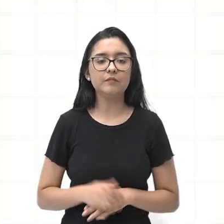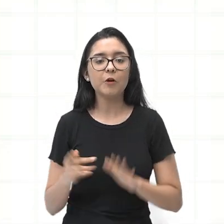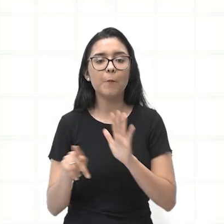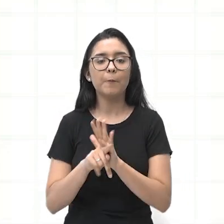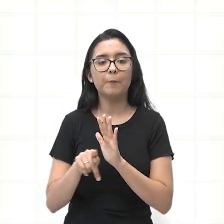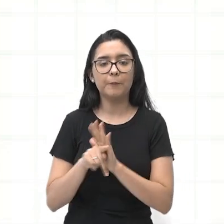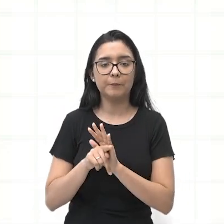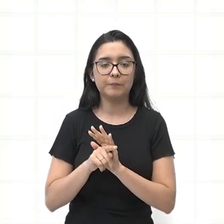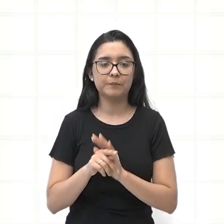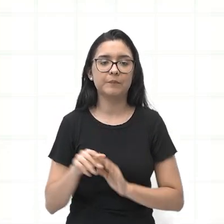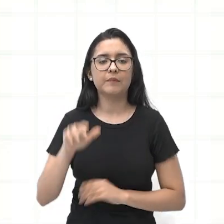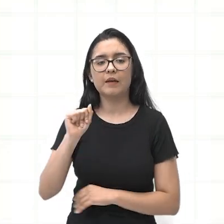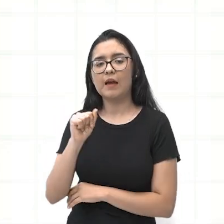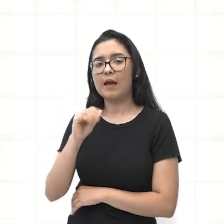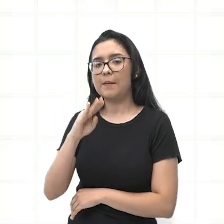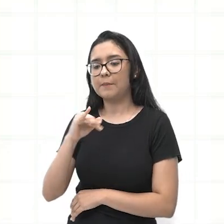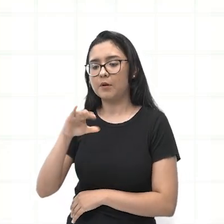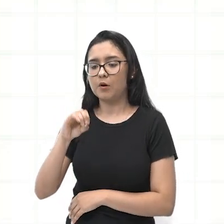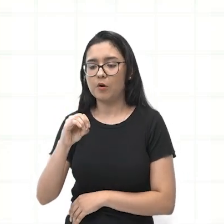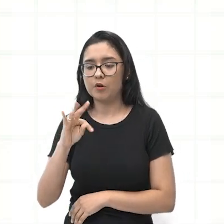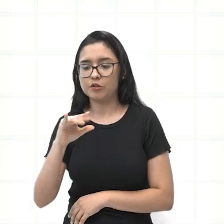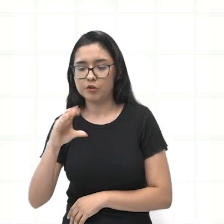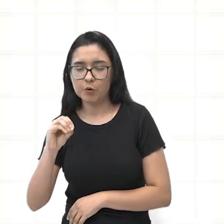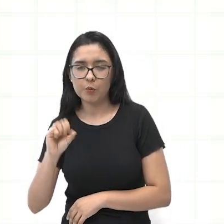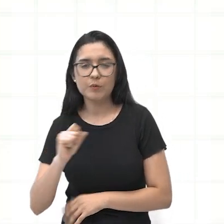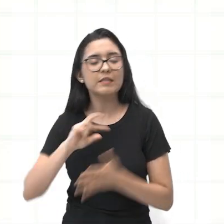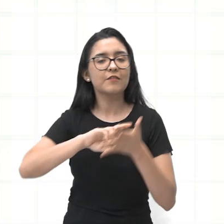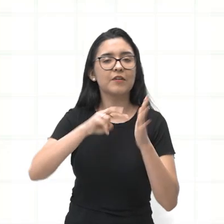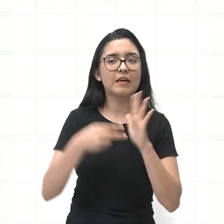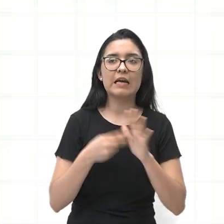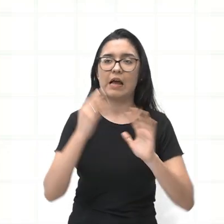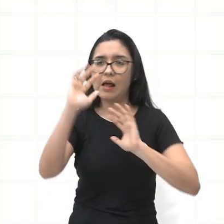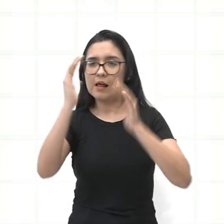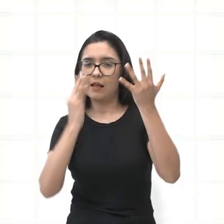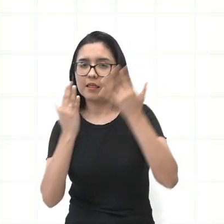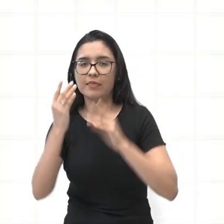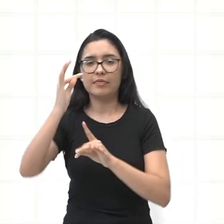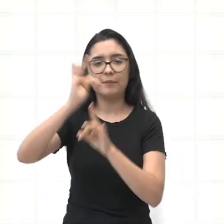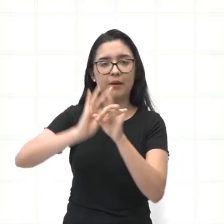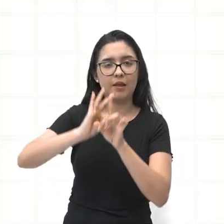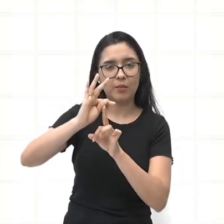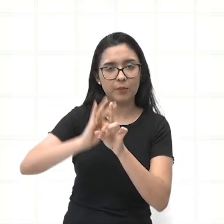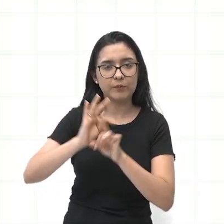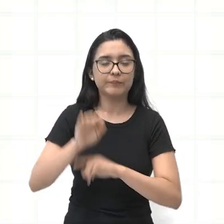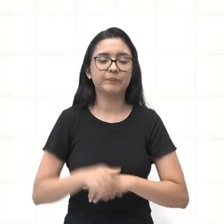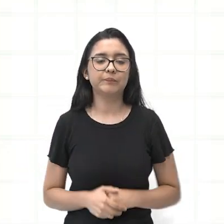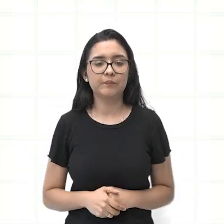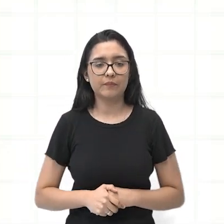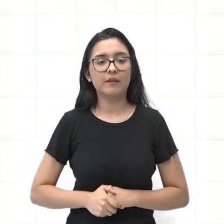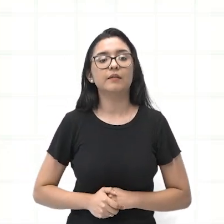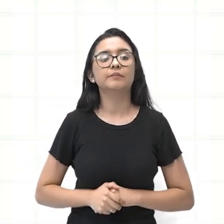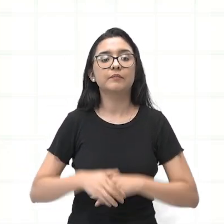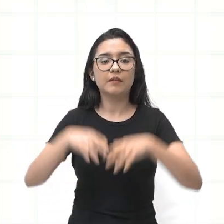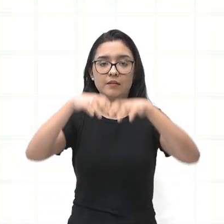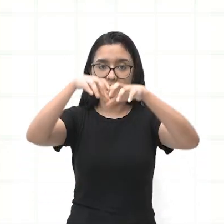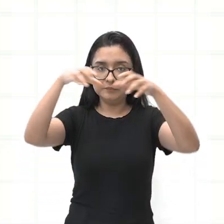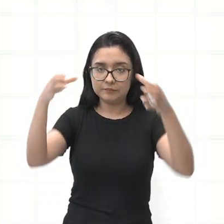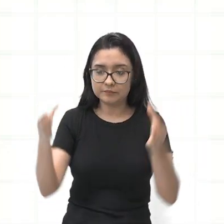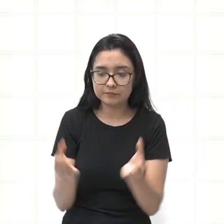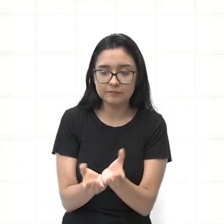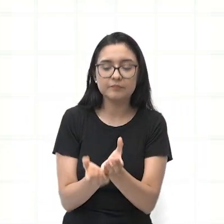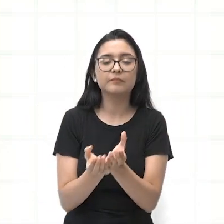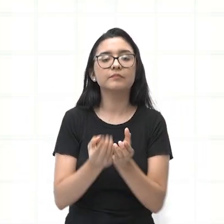do meio. Abióticos, sim, temperatura, o clima, certo? E a biosfera vai ser